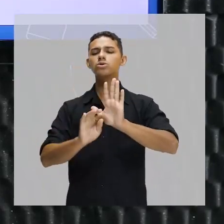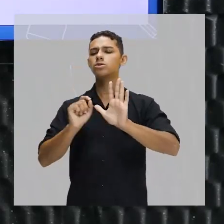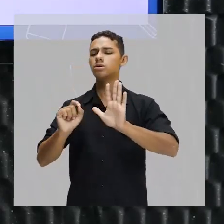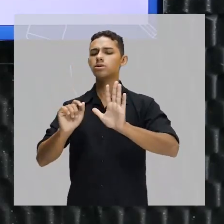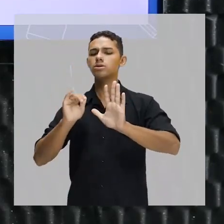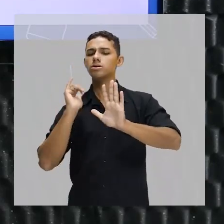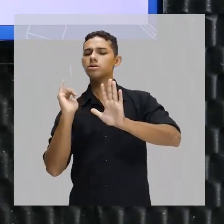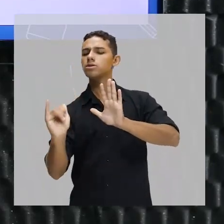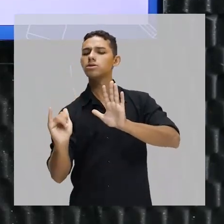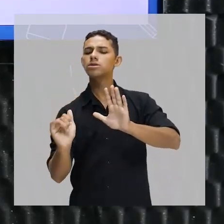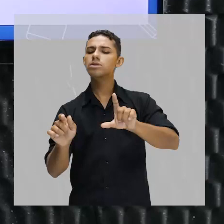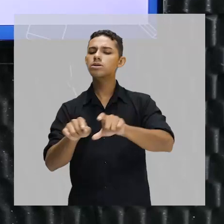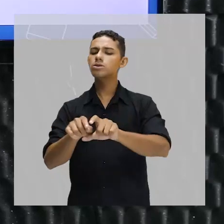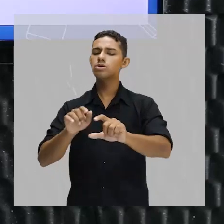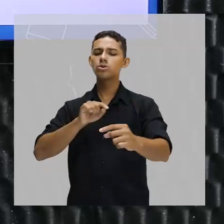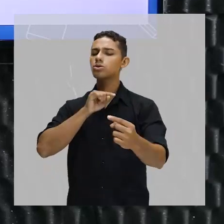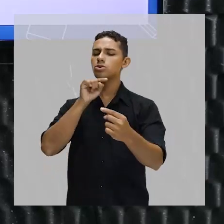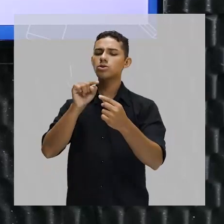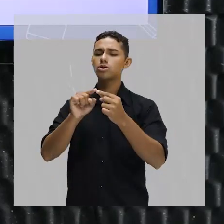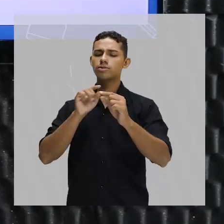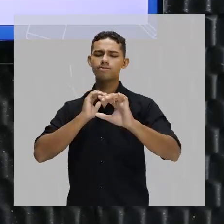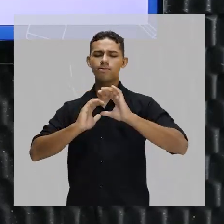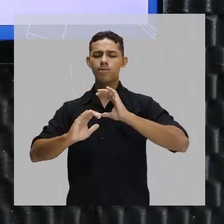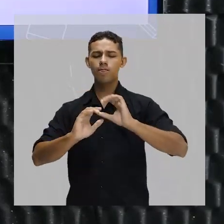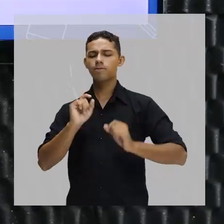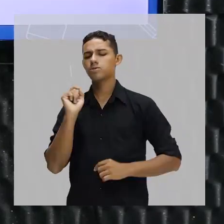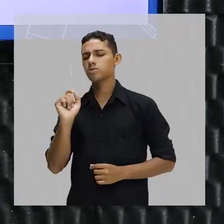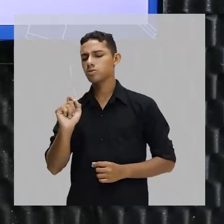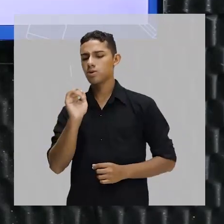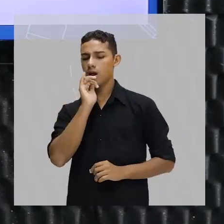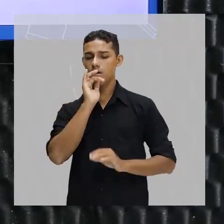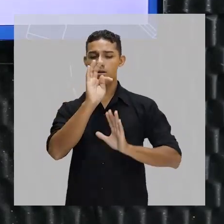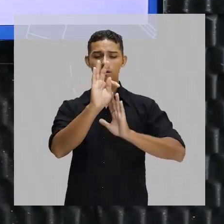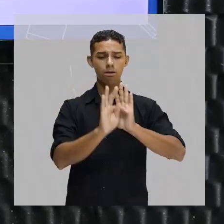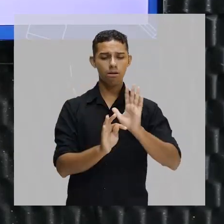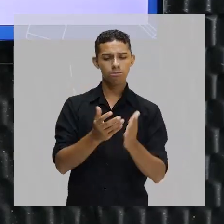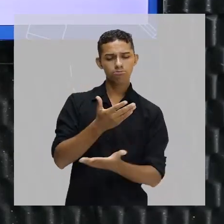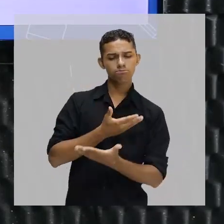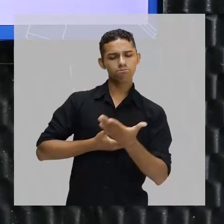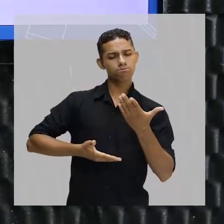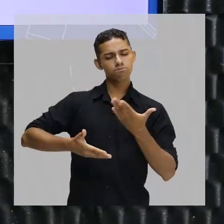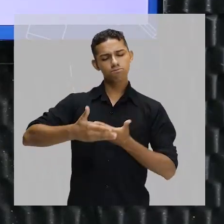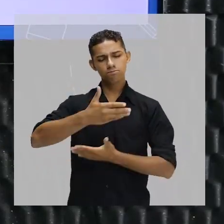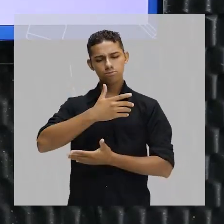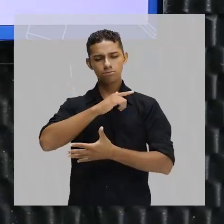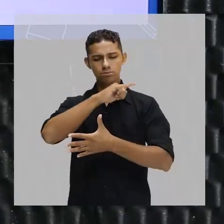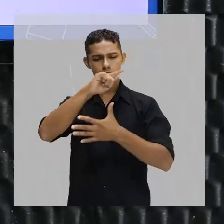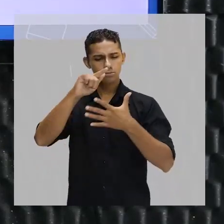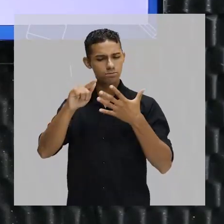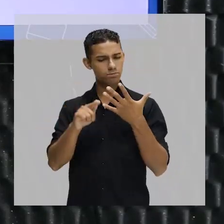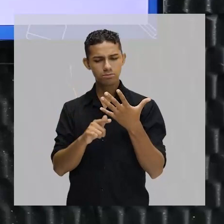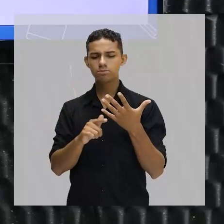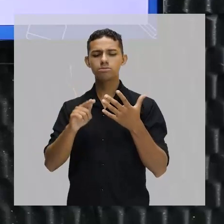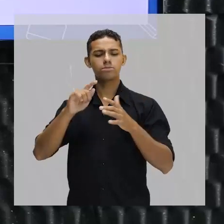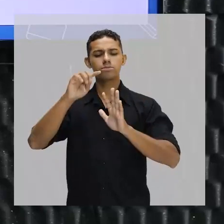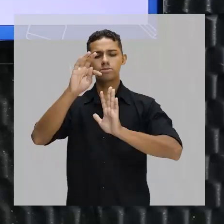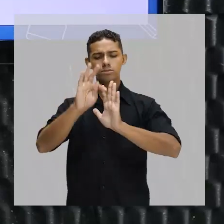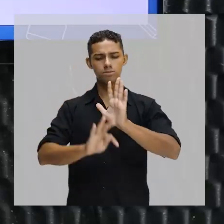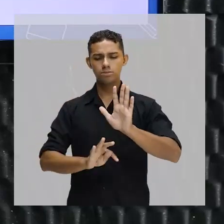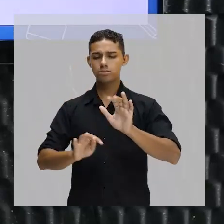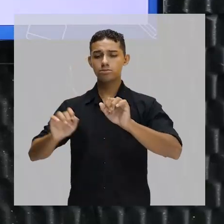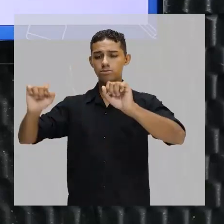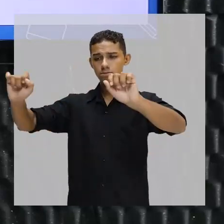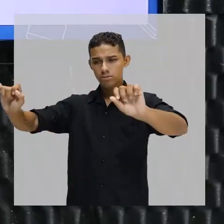quero comunicar através daquele texto? Então, estamos sempre rodeados de gêneros textuais, seja no